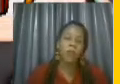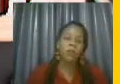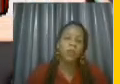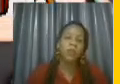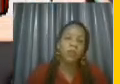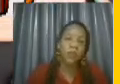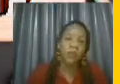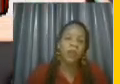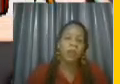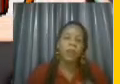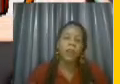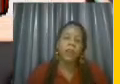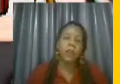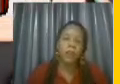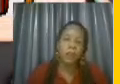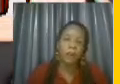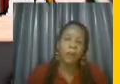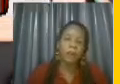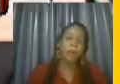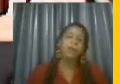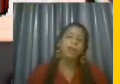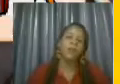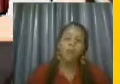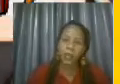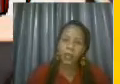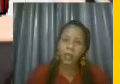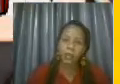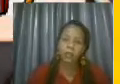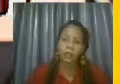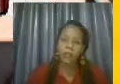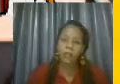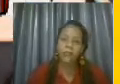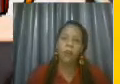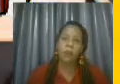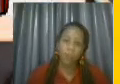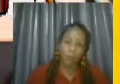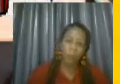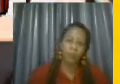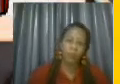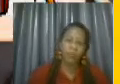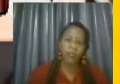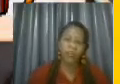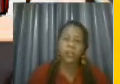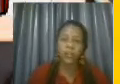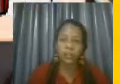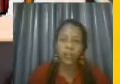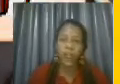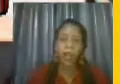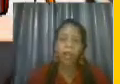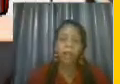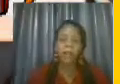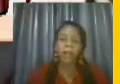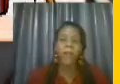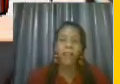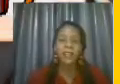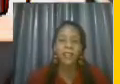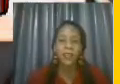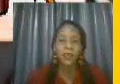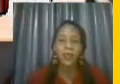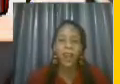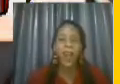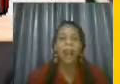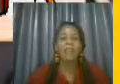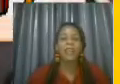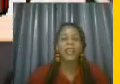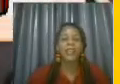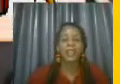puderam contribuir para a nossa formação do Brasil da forma que é hoje. Título da aula: